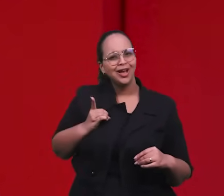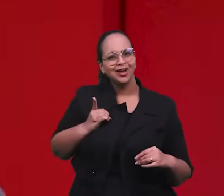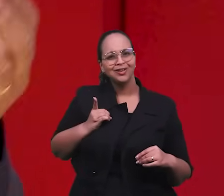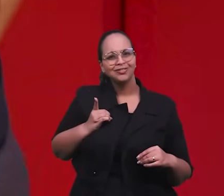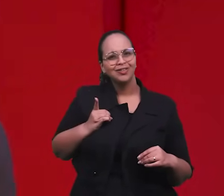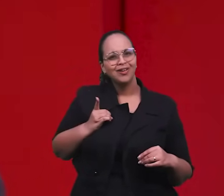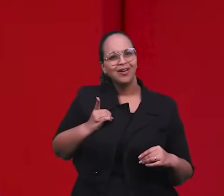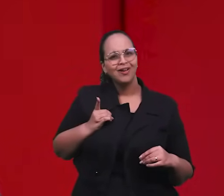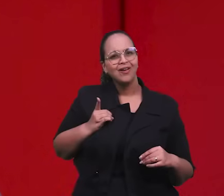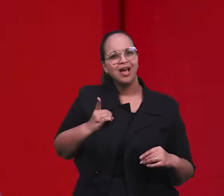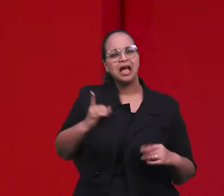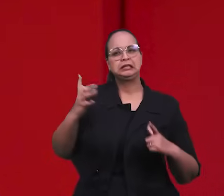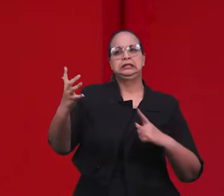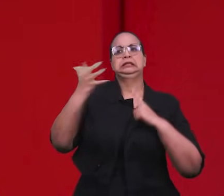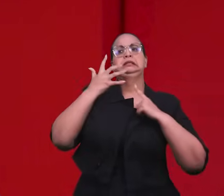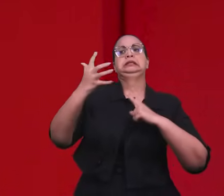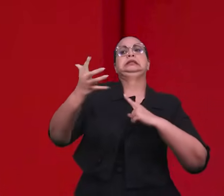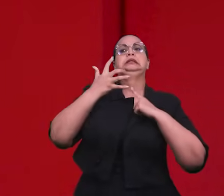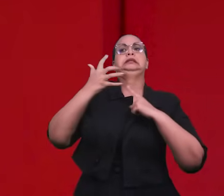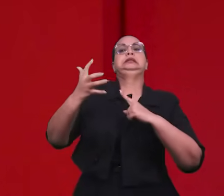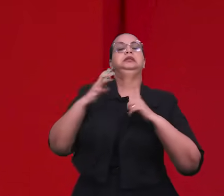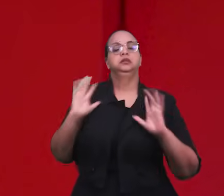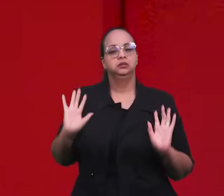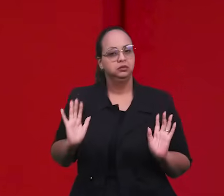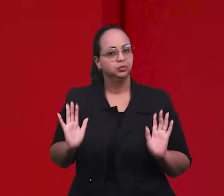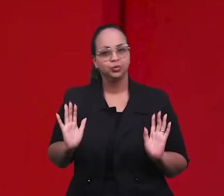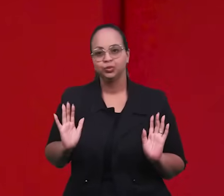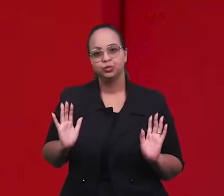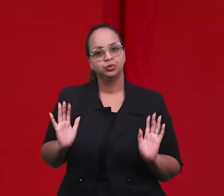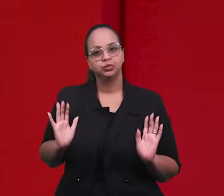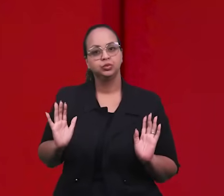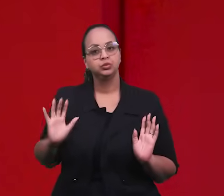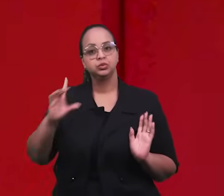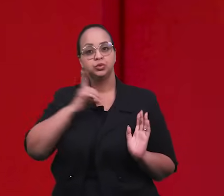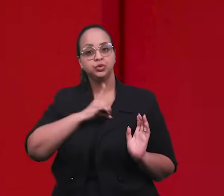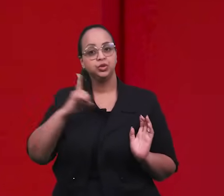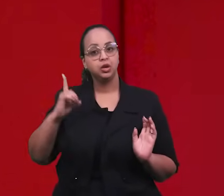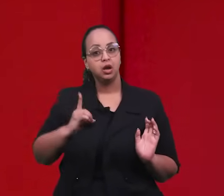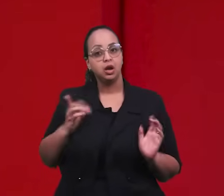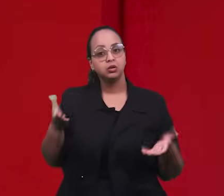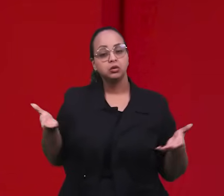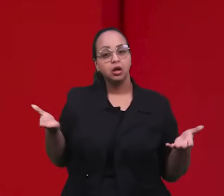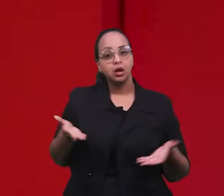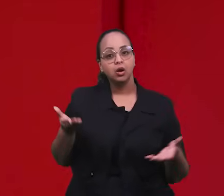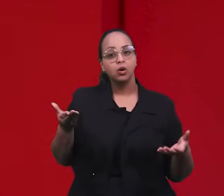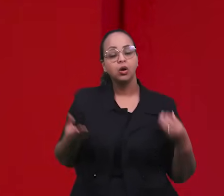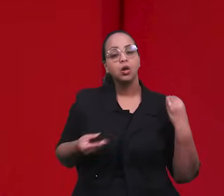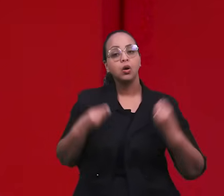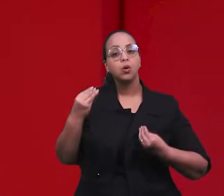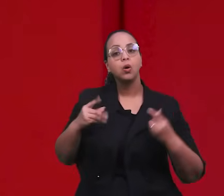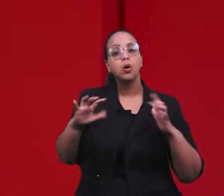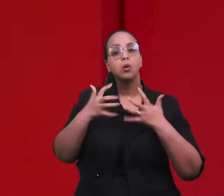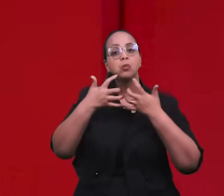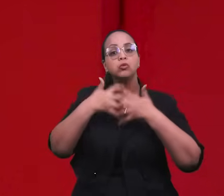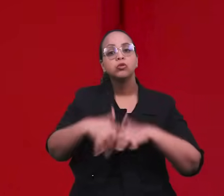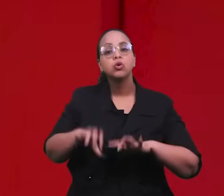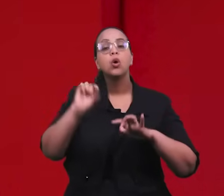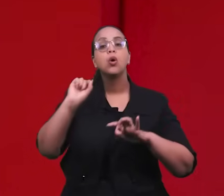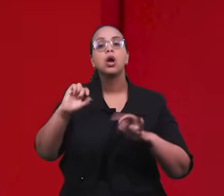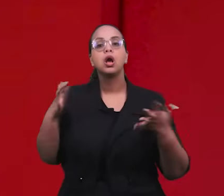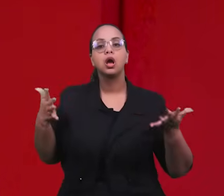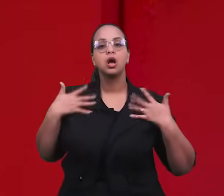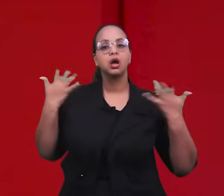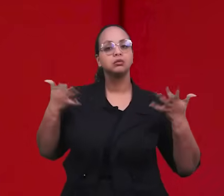aquele que toda pressão, tudo está em cima dele, não. Nós vivemos, e é um momento assim, muito de uma alegria muito grande servir